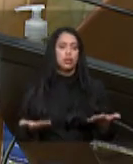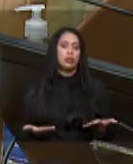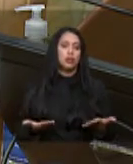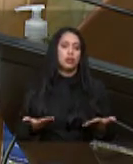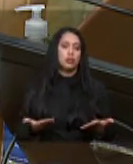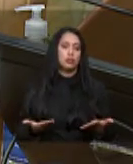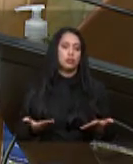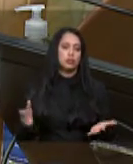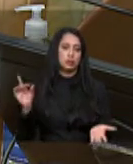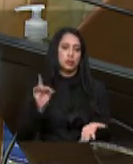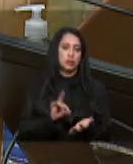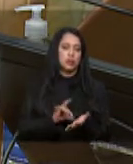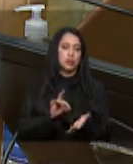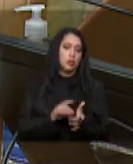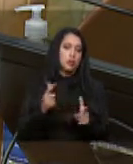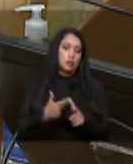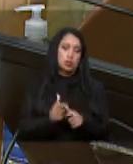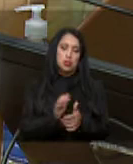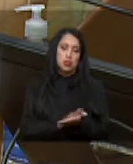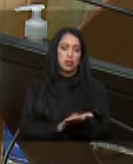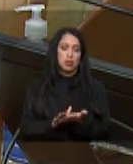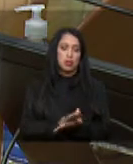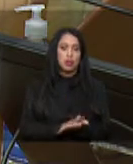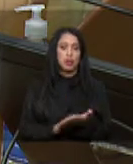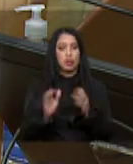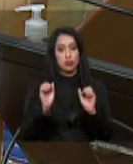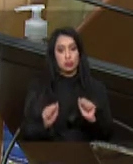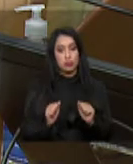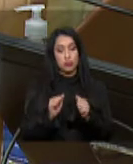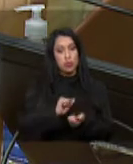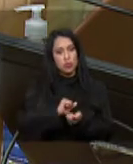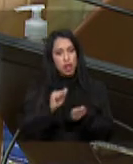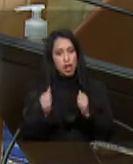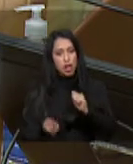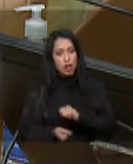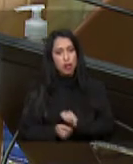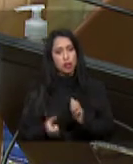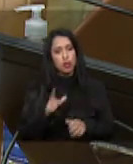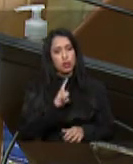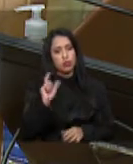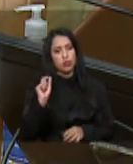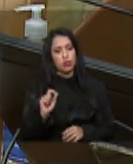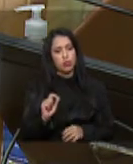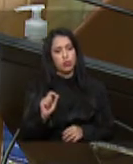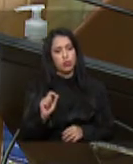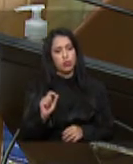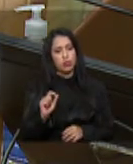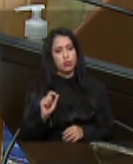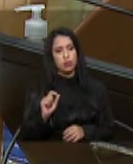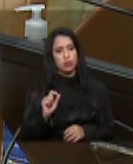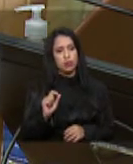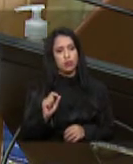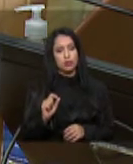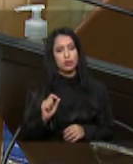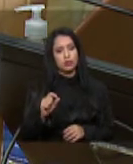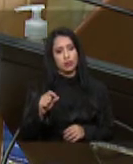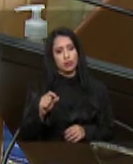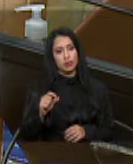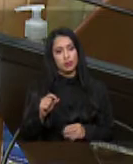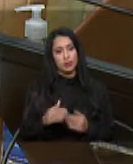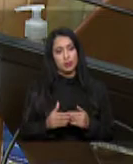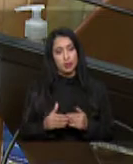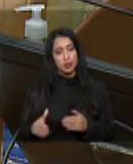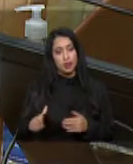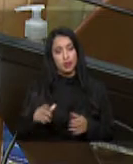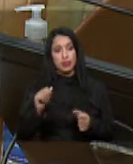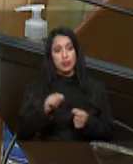efeitos, não tem problema nenhum, porque eu posso ajustar para dar, inclusive teria que discutir sobre a data a partir da qual se